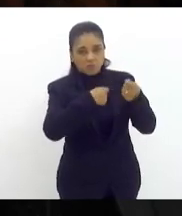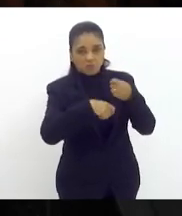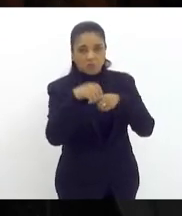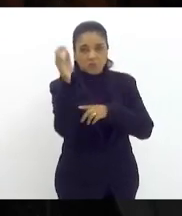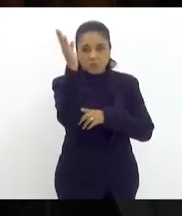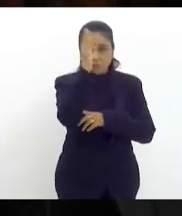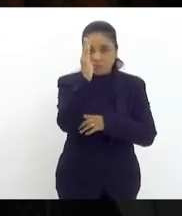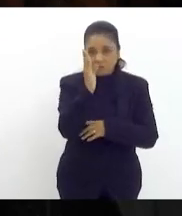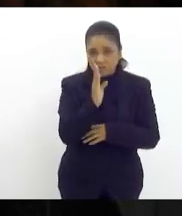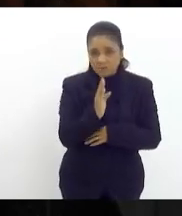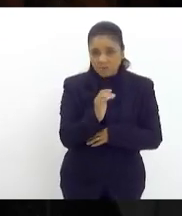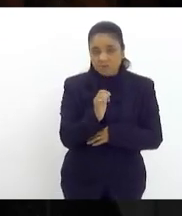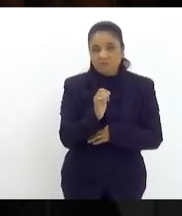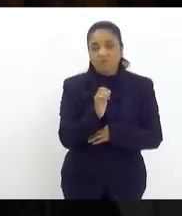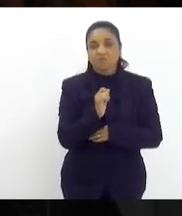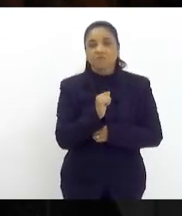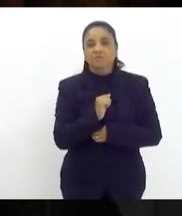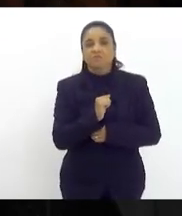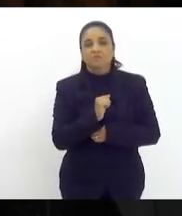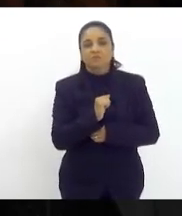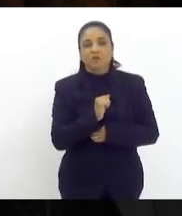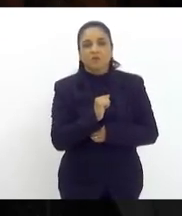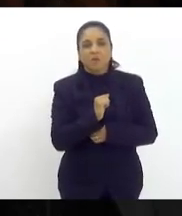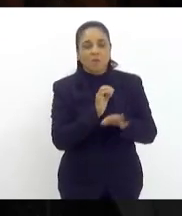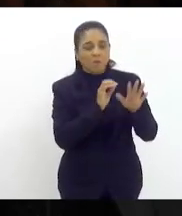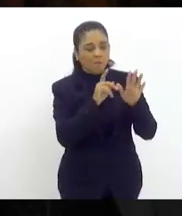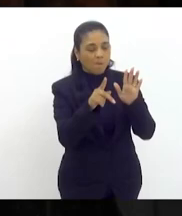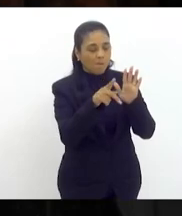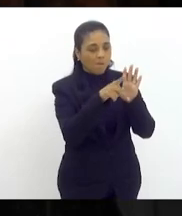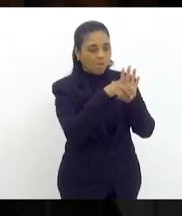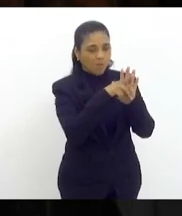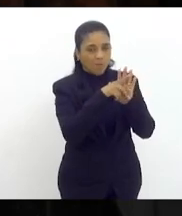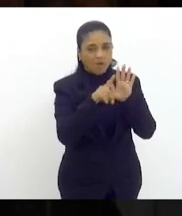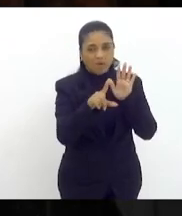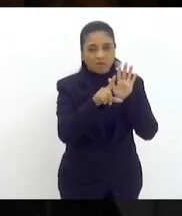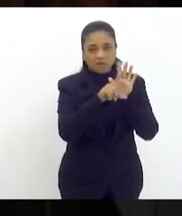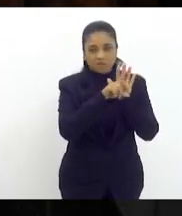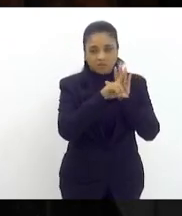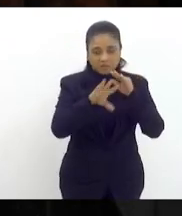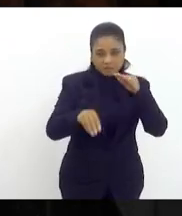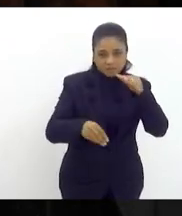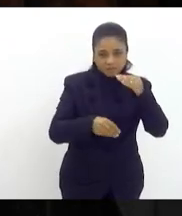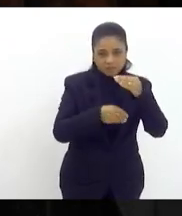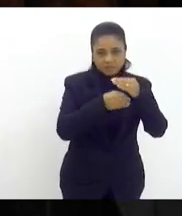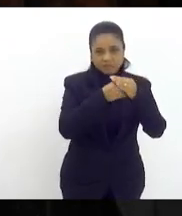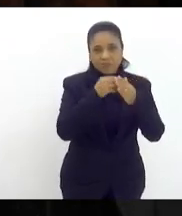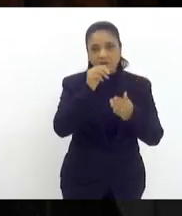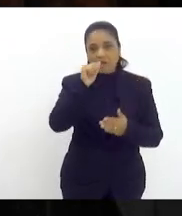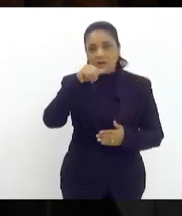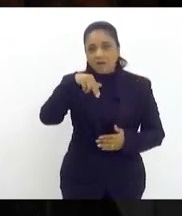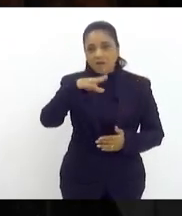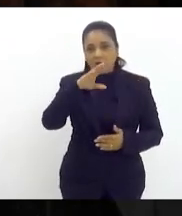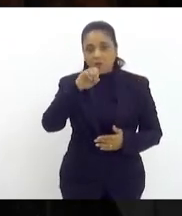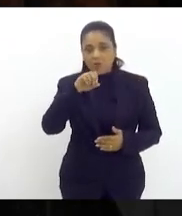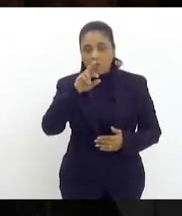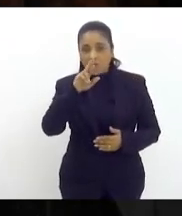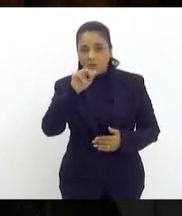popular projeto de lei complementar da âncora fiscal